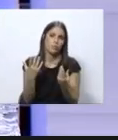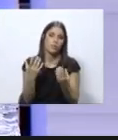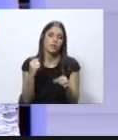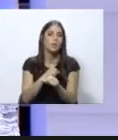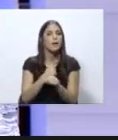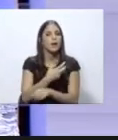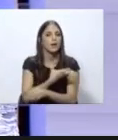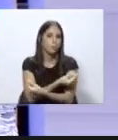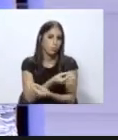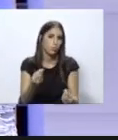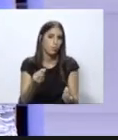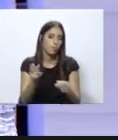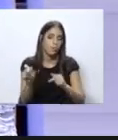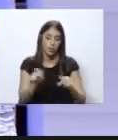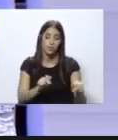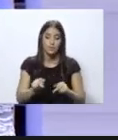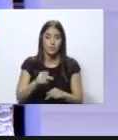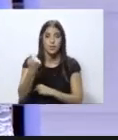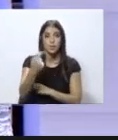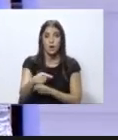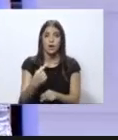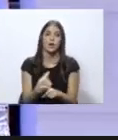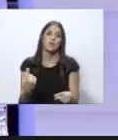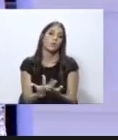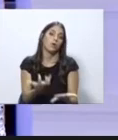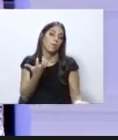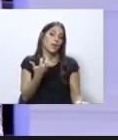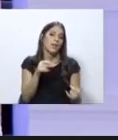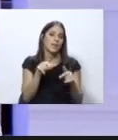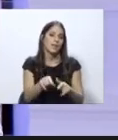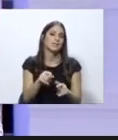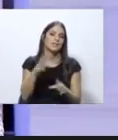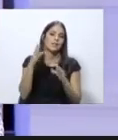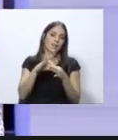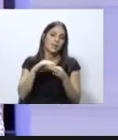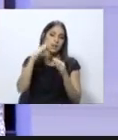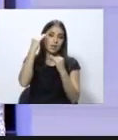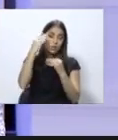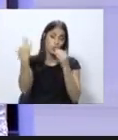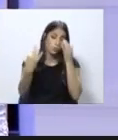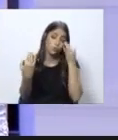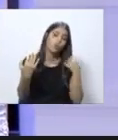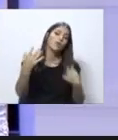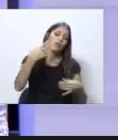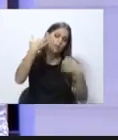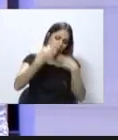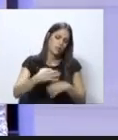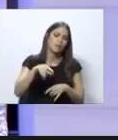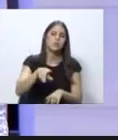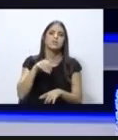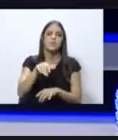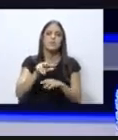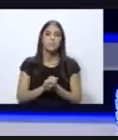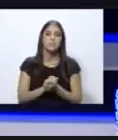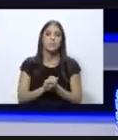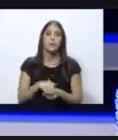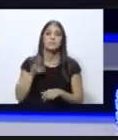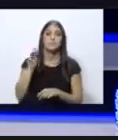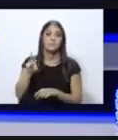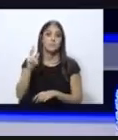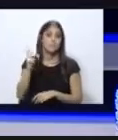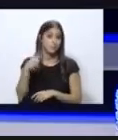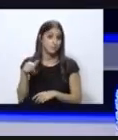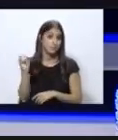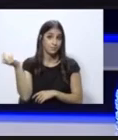para serem competitivos, porque é essa a marca das equipas do Sérgio Conceição, e certamente que esta também vai ser muito competitiva. José Cruz, a que este